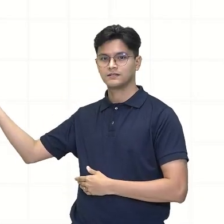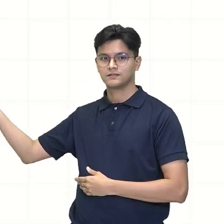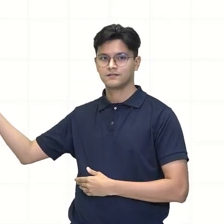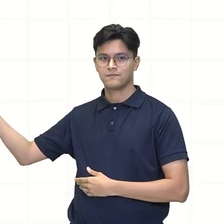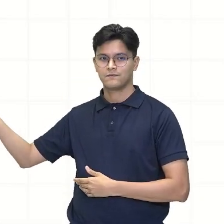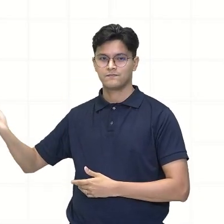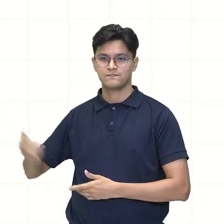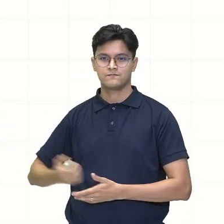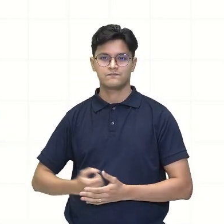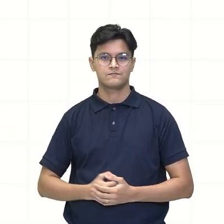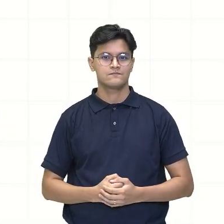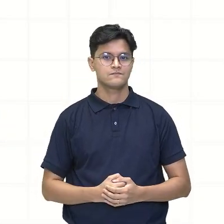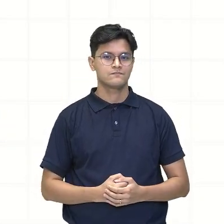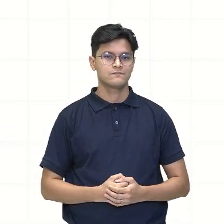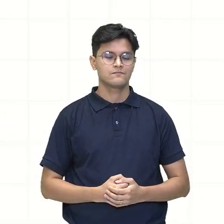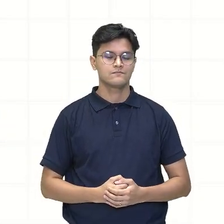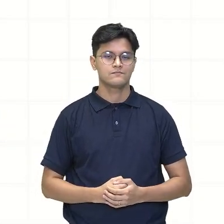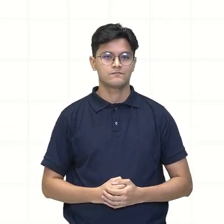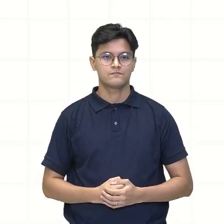vezes 8.